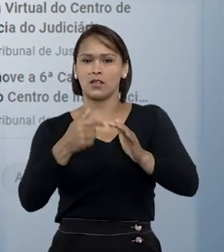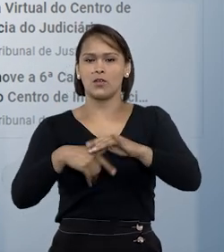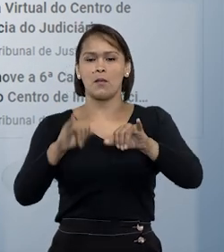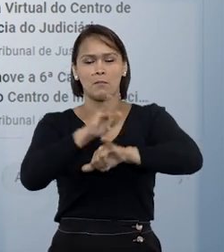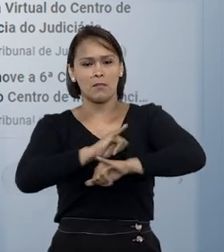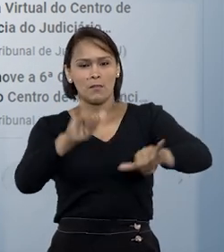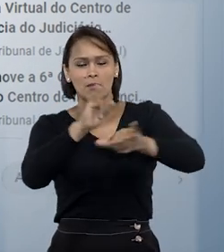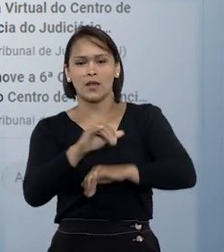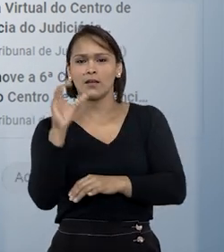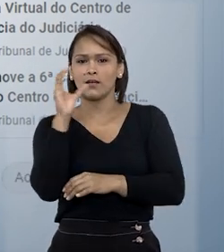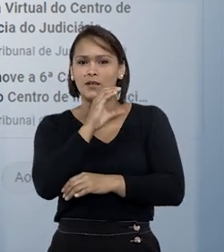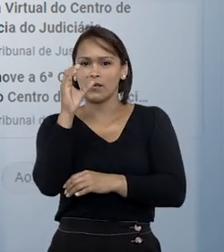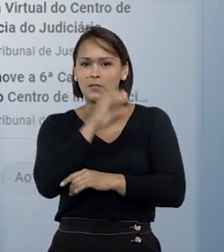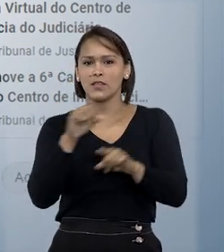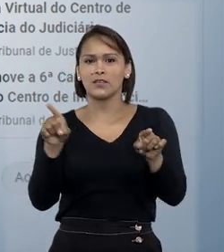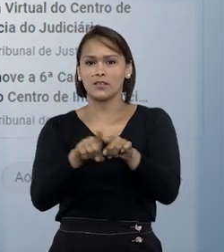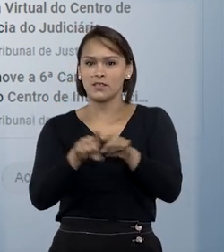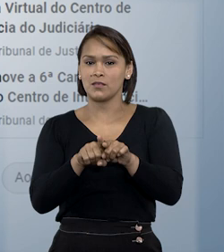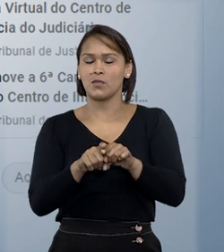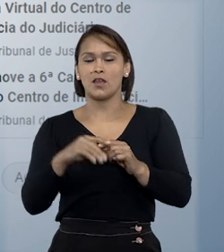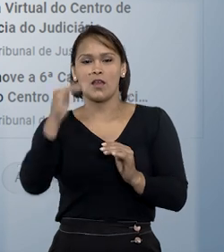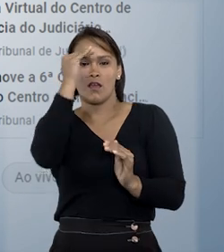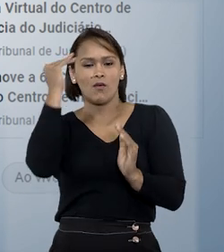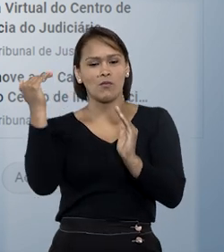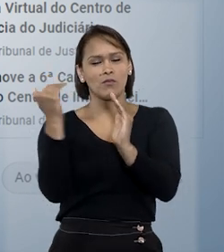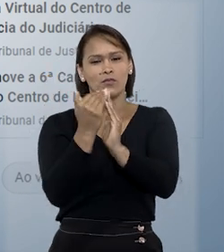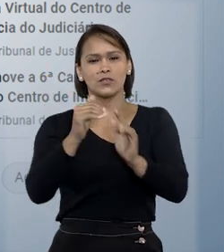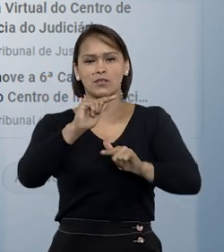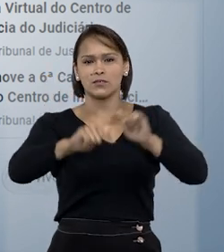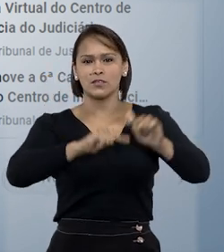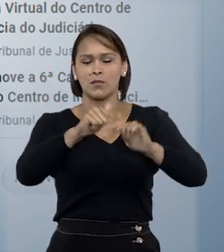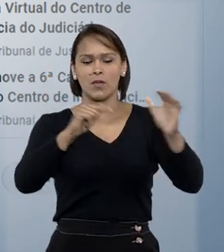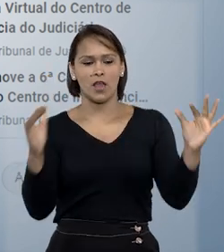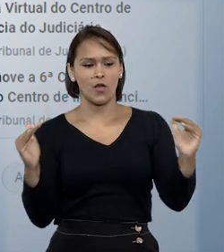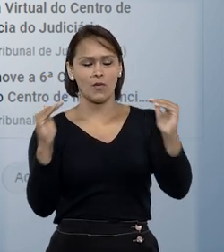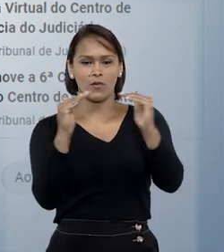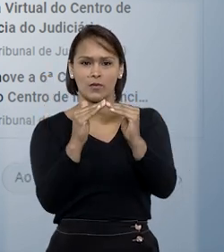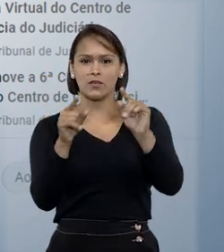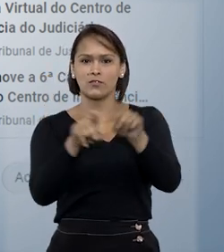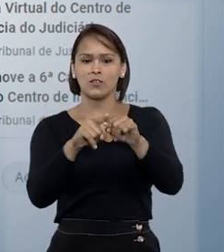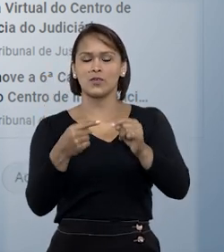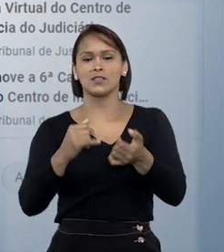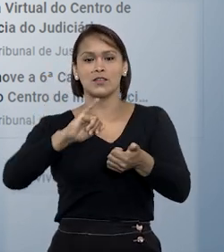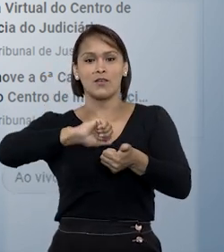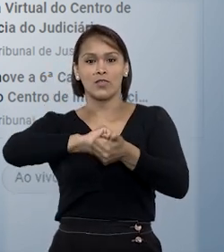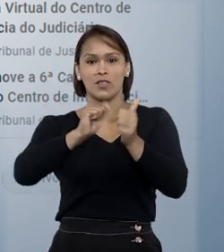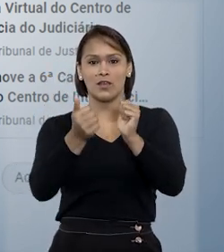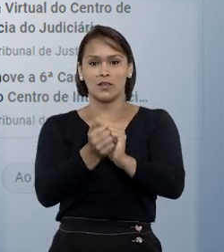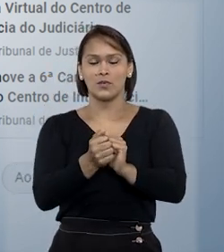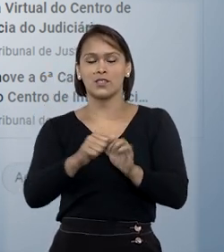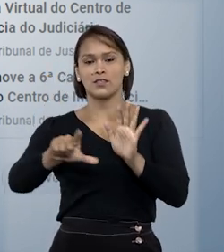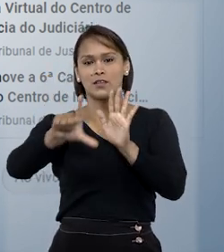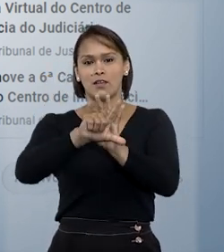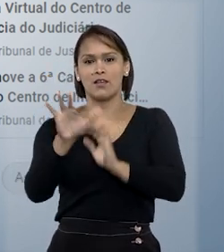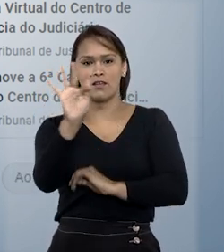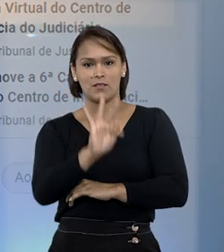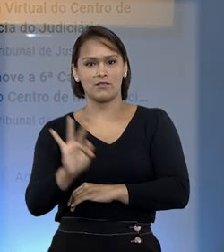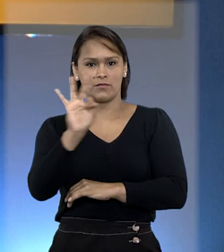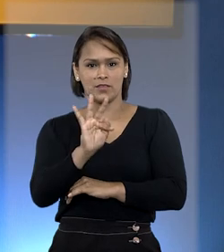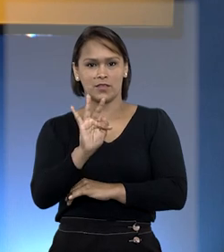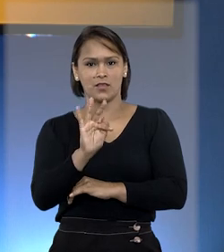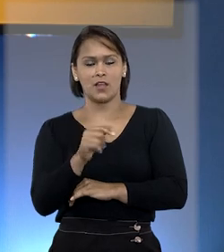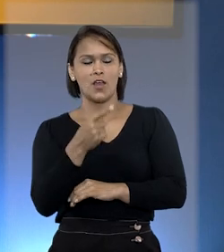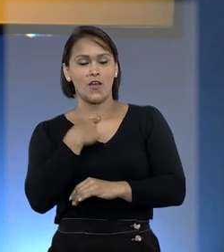corte para dar mais efetividade a sua missão constitucional de uniformizador da interpretação das leis